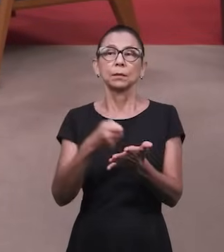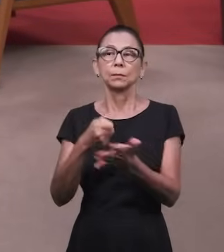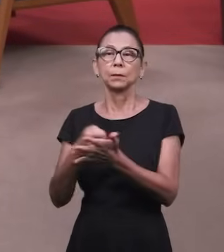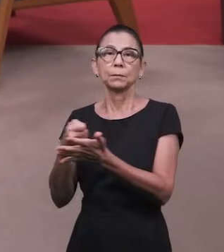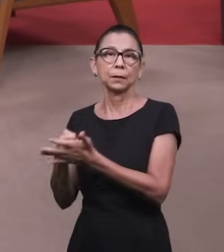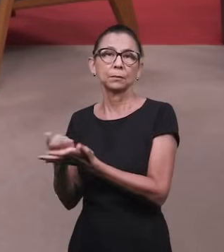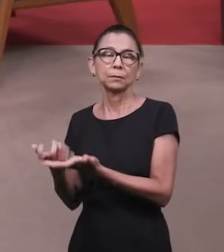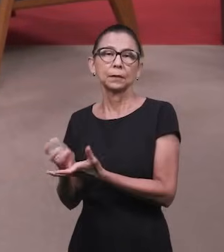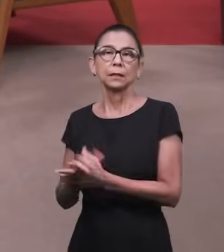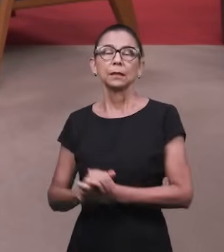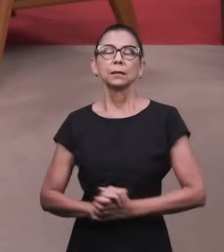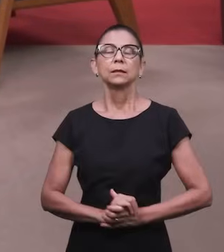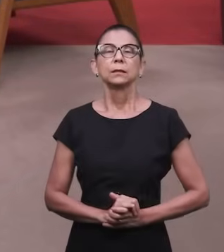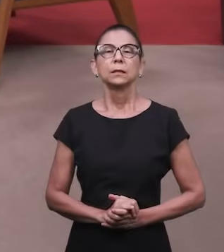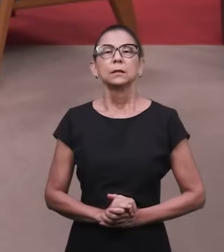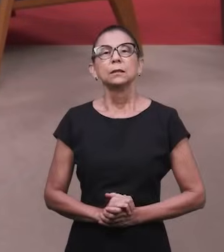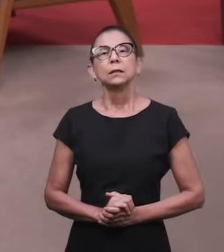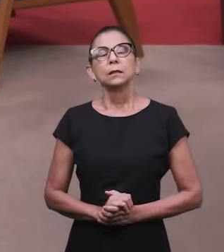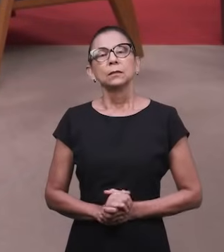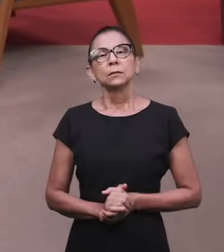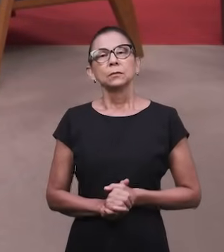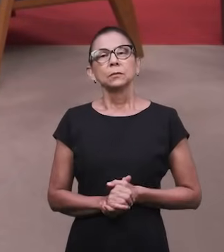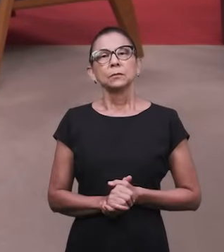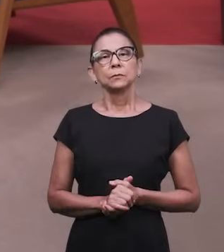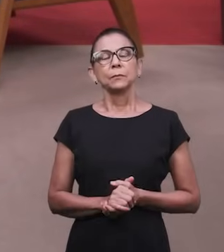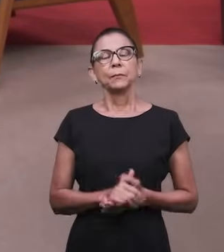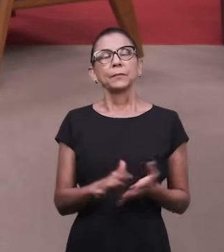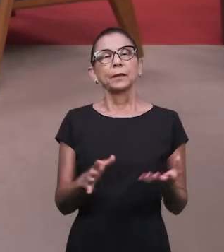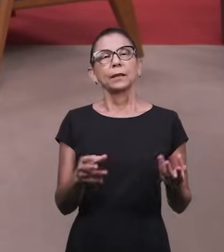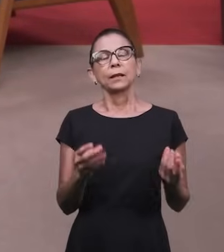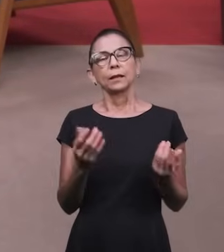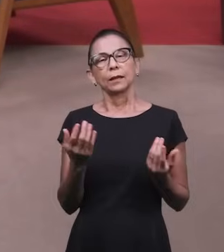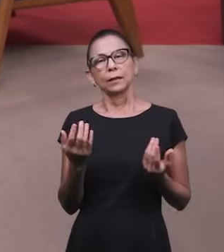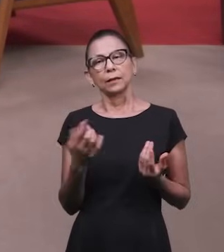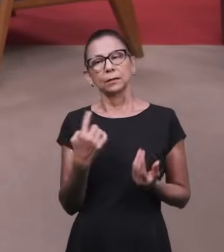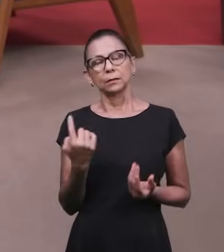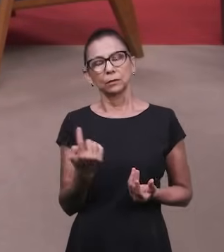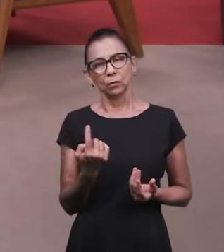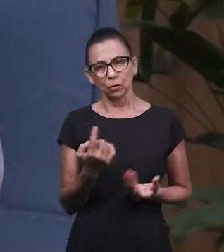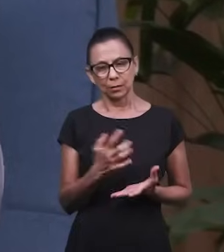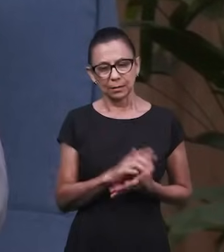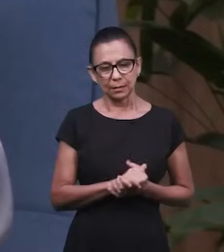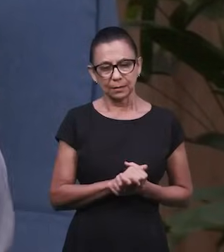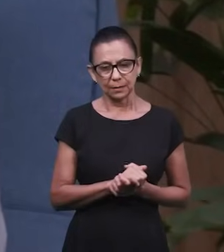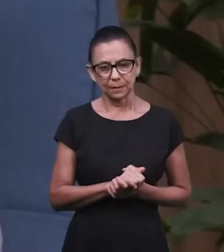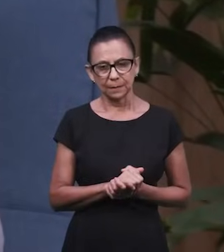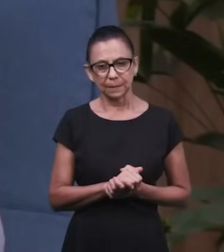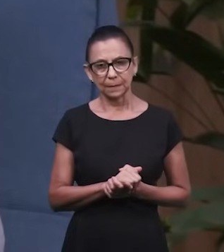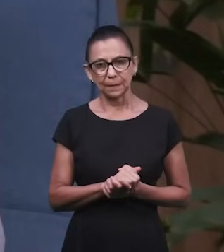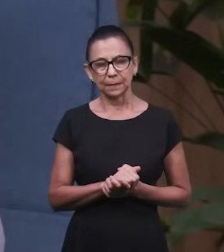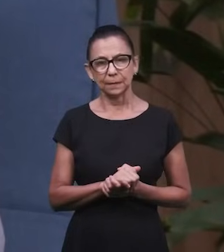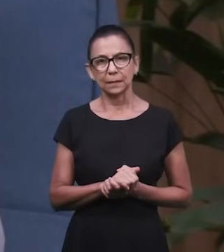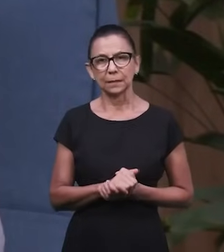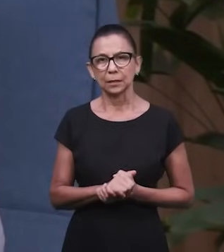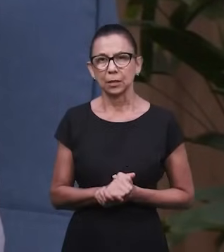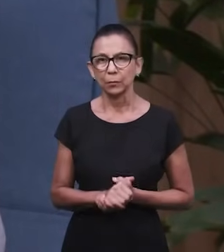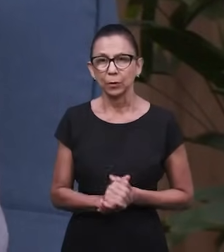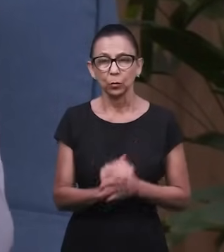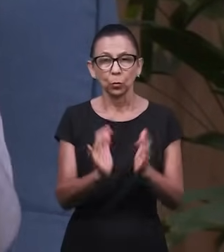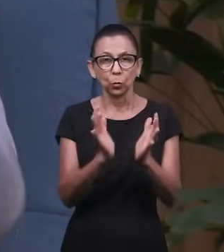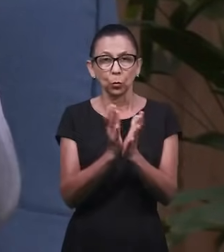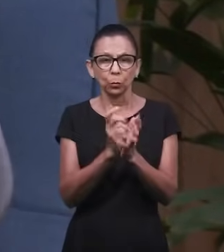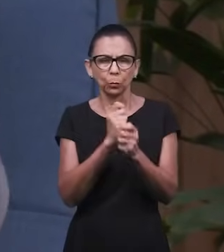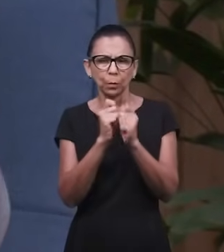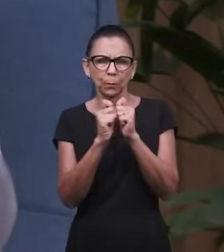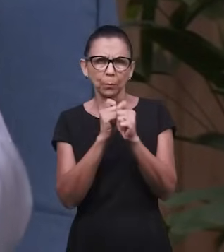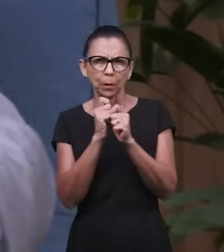eu gostaria de ressaltar, um deles nós recebemos uma quantidade impressionante de veículos de imprensa